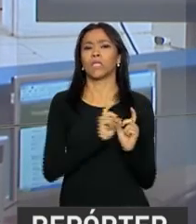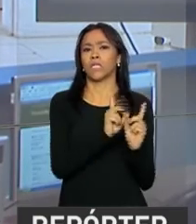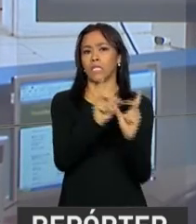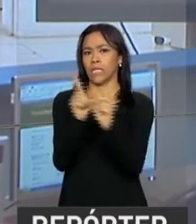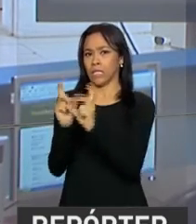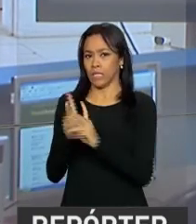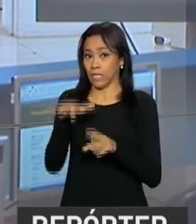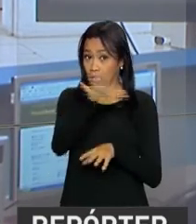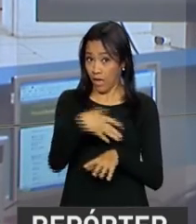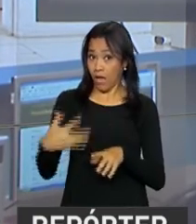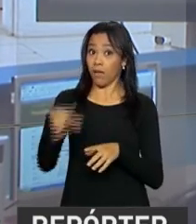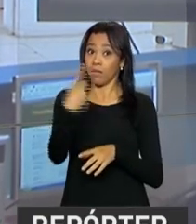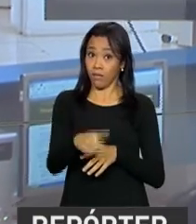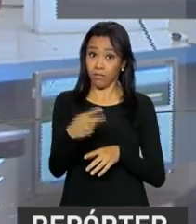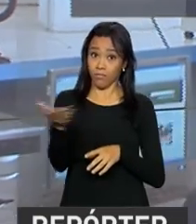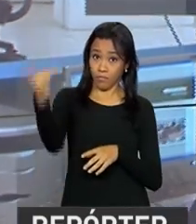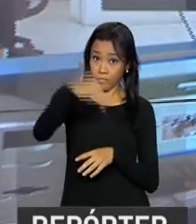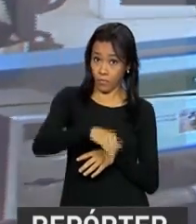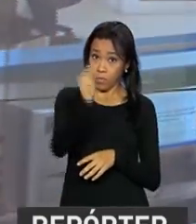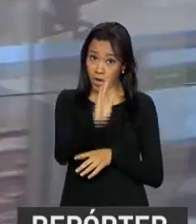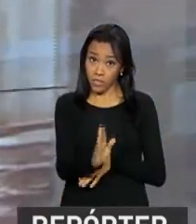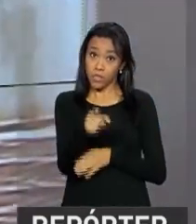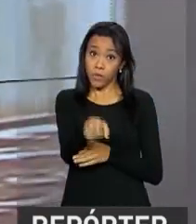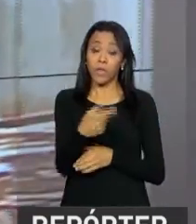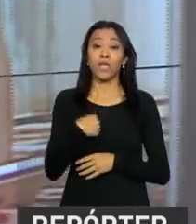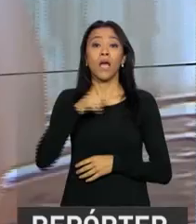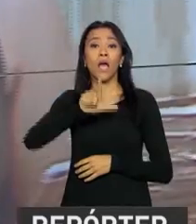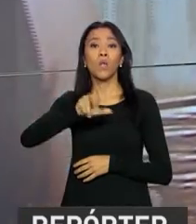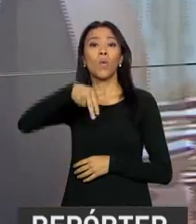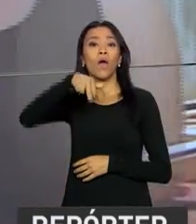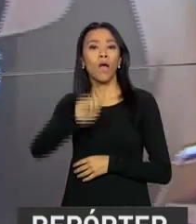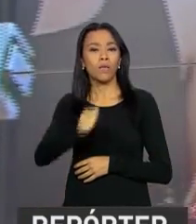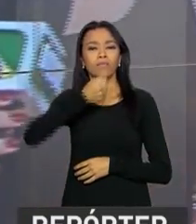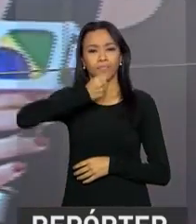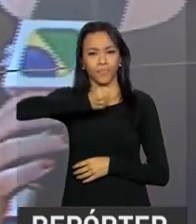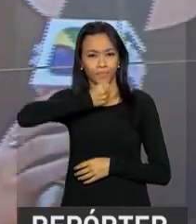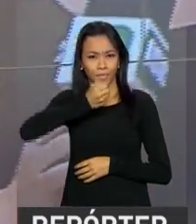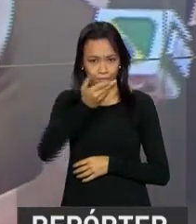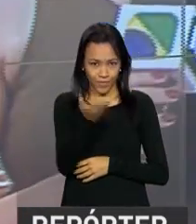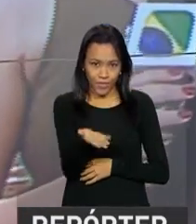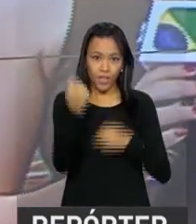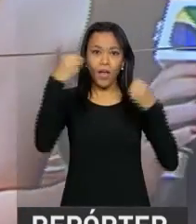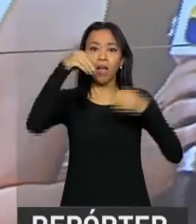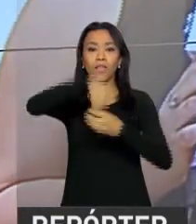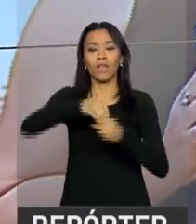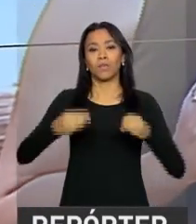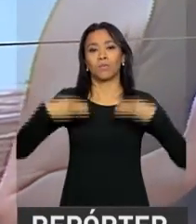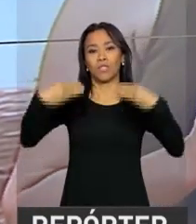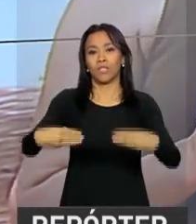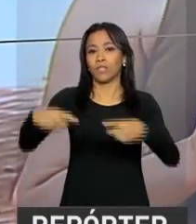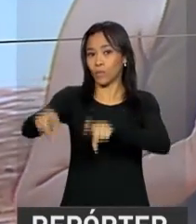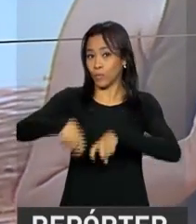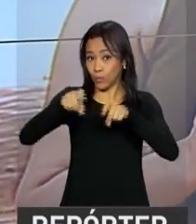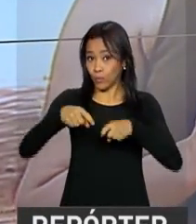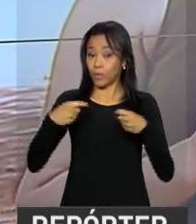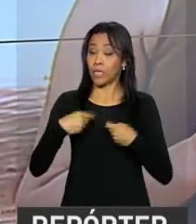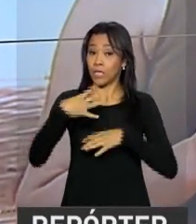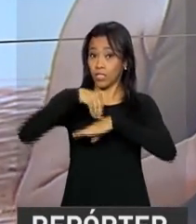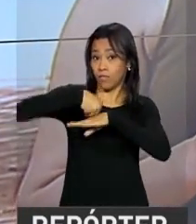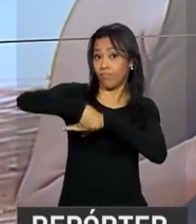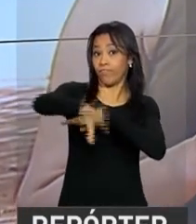o agronegócio brasileiro ea repórter luana karim acompanhou a entrevista coletiva no ministério da agricultura e traz pra gente agora as